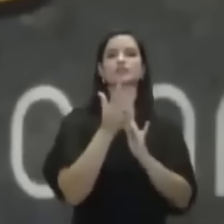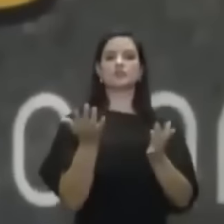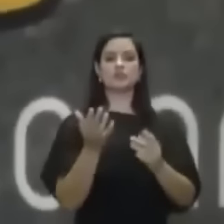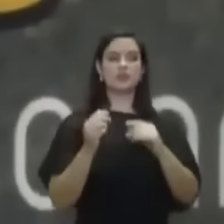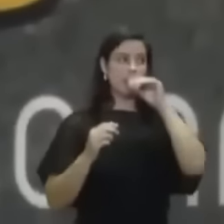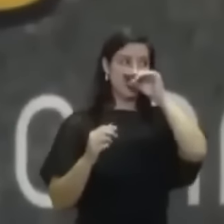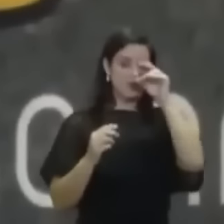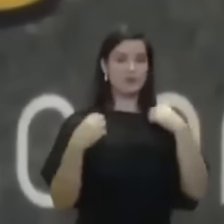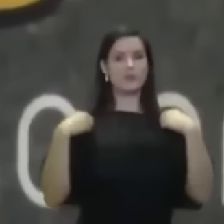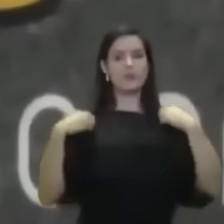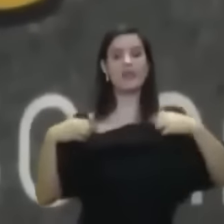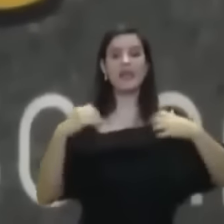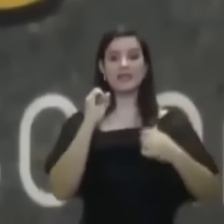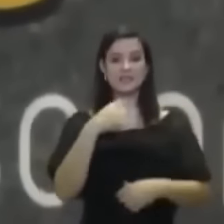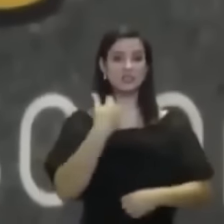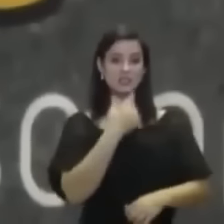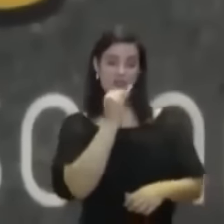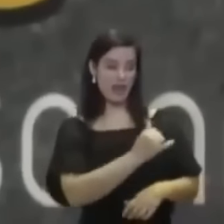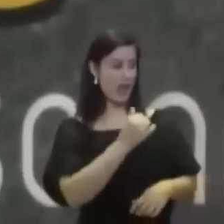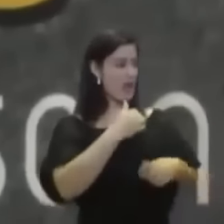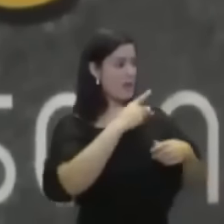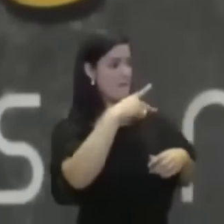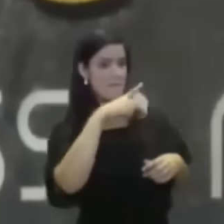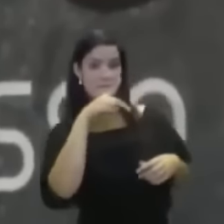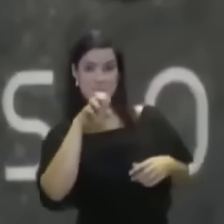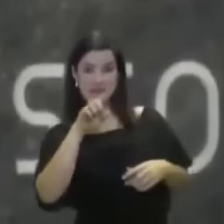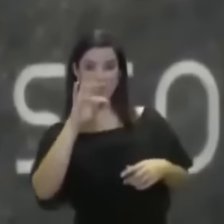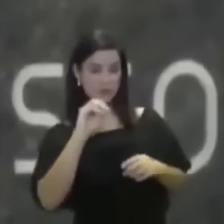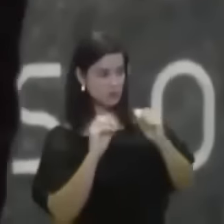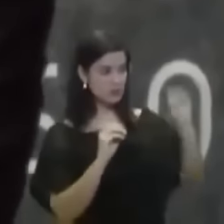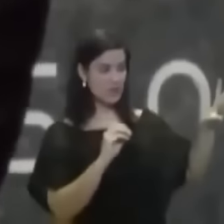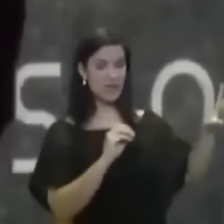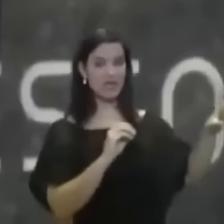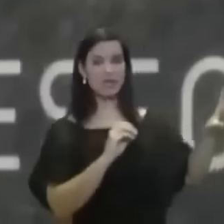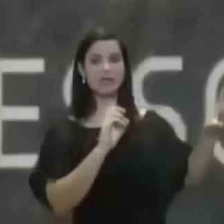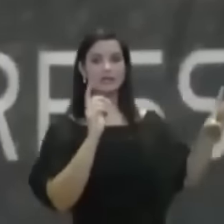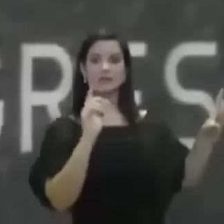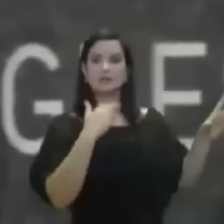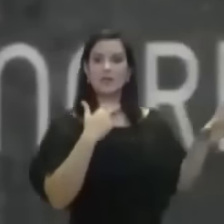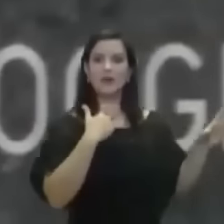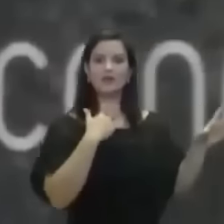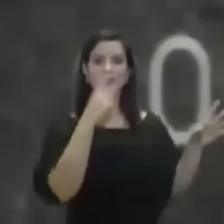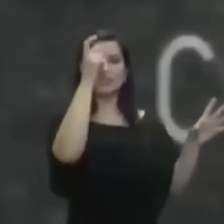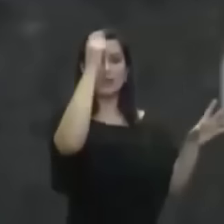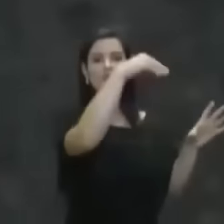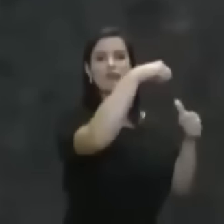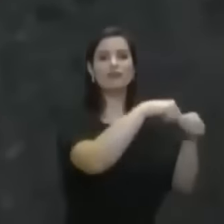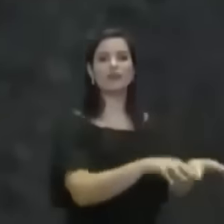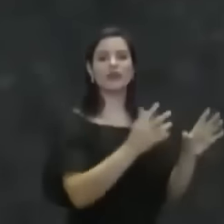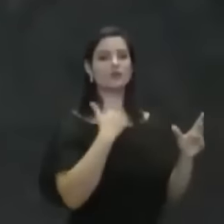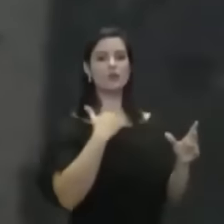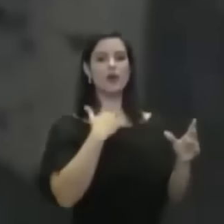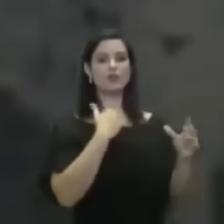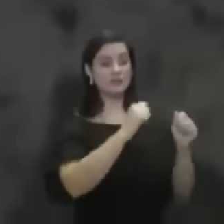arreda, Pedro, aí o Satanás fica. Não, Satanás arreda, Pedro fica, Pedro é discípulo, Pedro é apóstolo, em